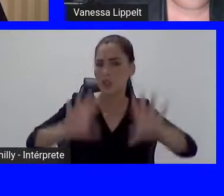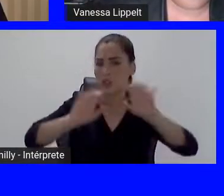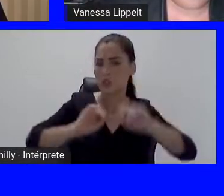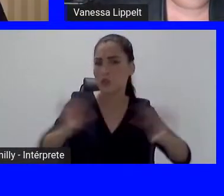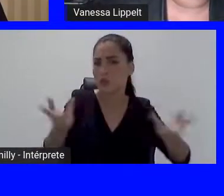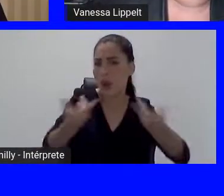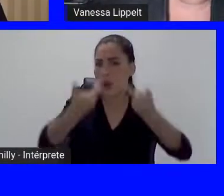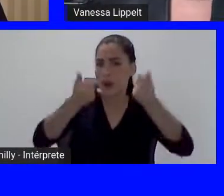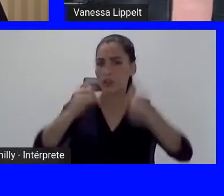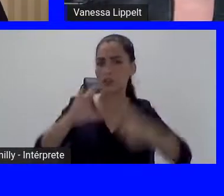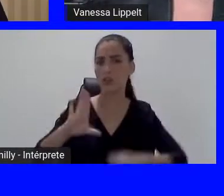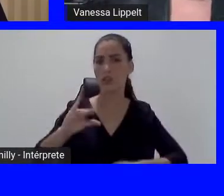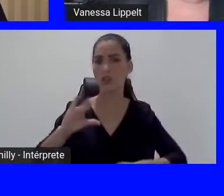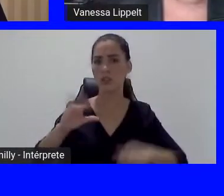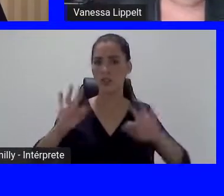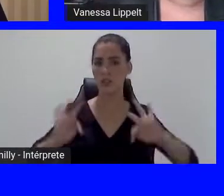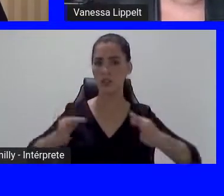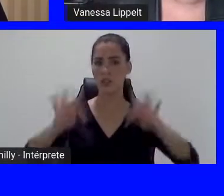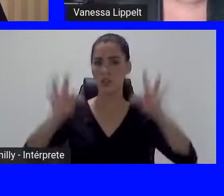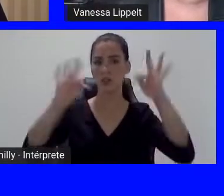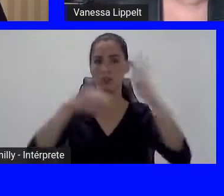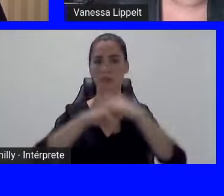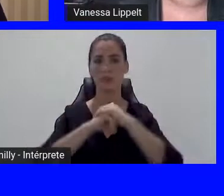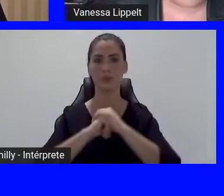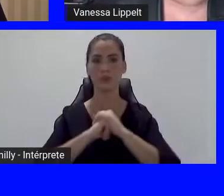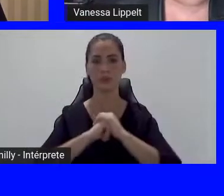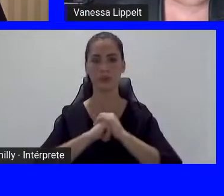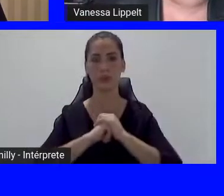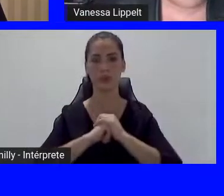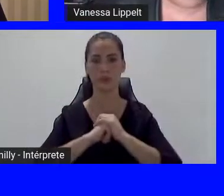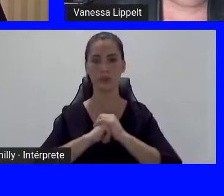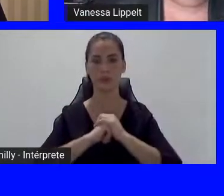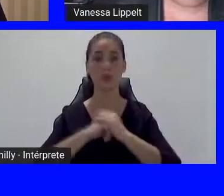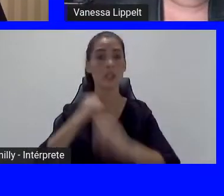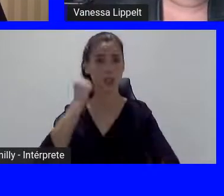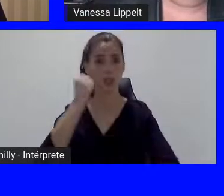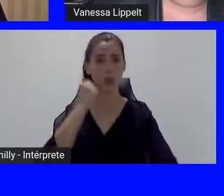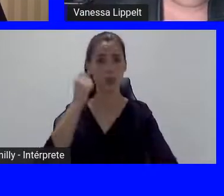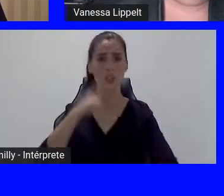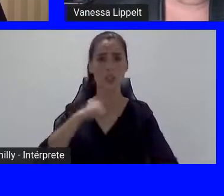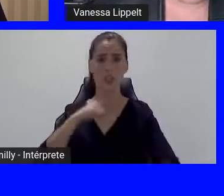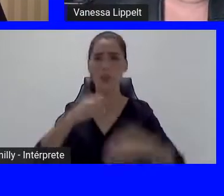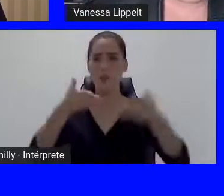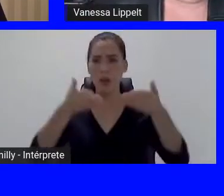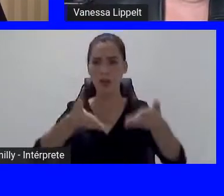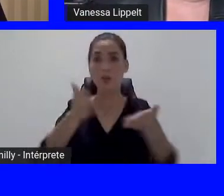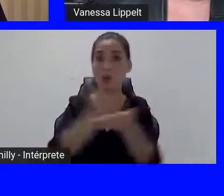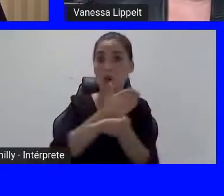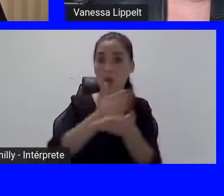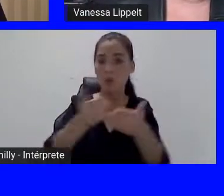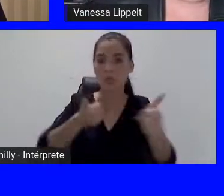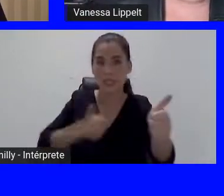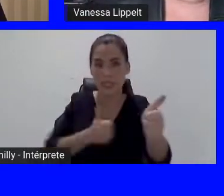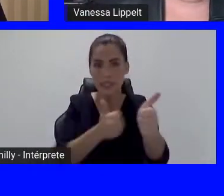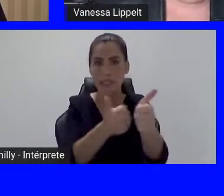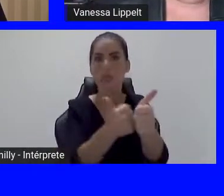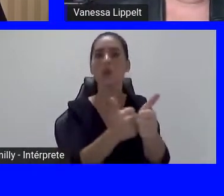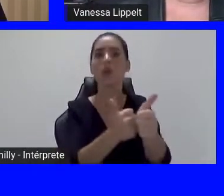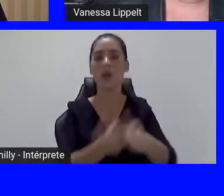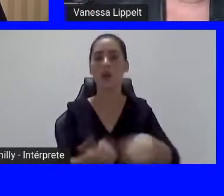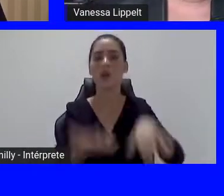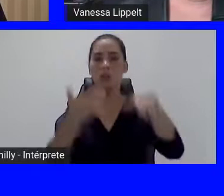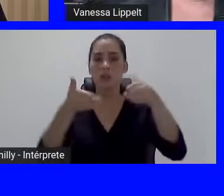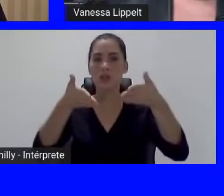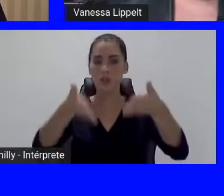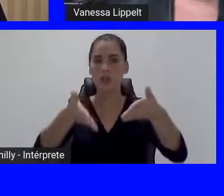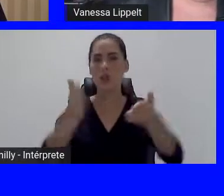tecnologia. Senadora, nós temos aqui a participação de alguns seguidores do Congresso em Foco que nos mandaram aqui perguntas